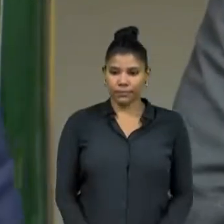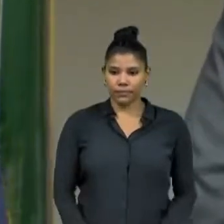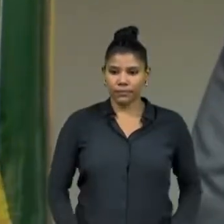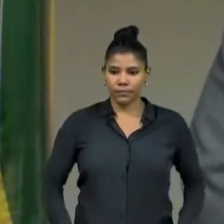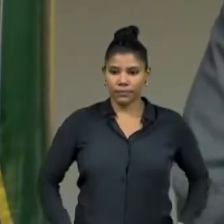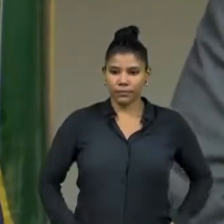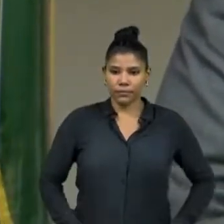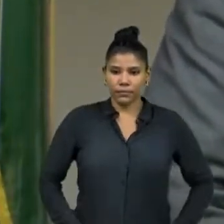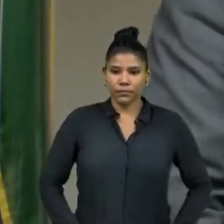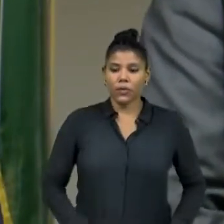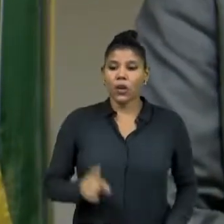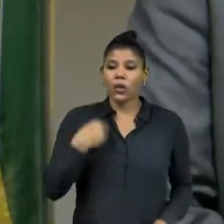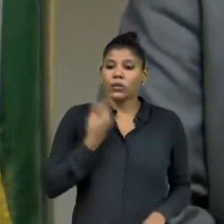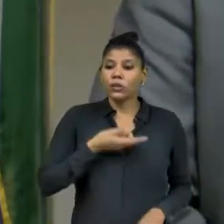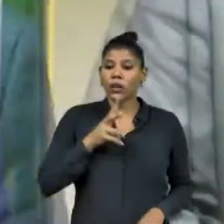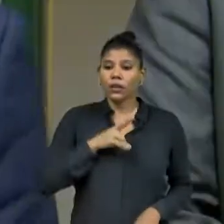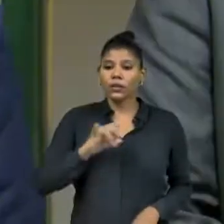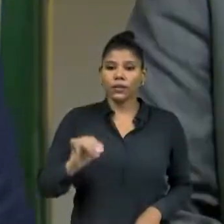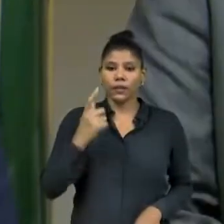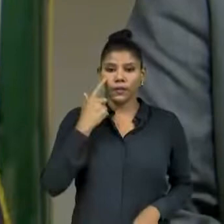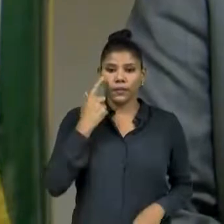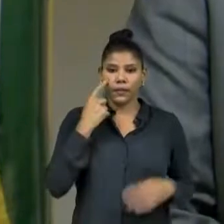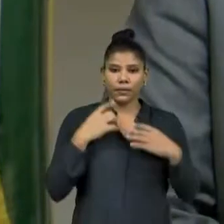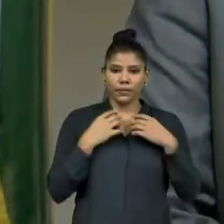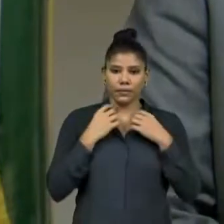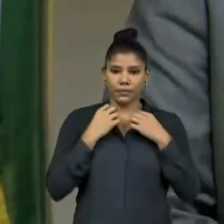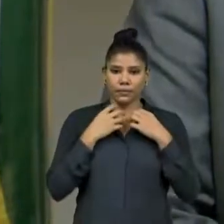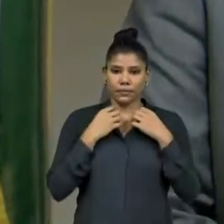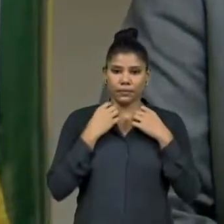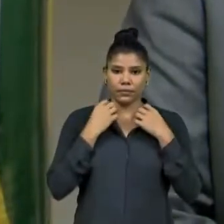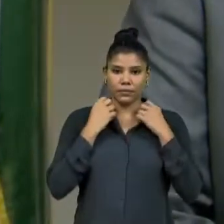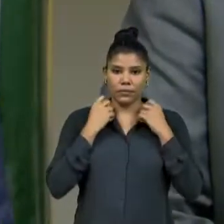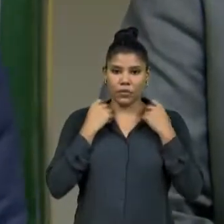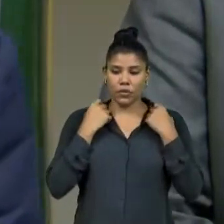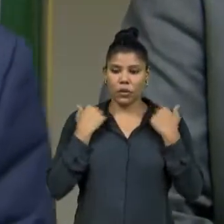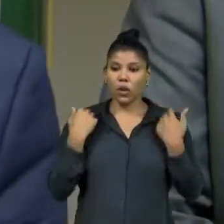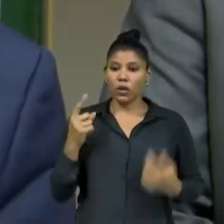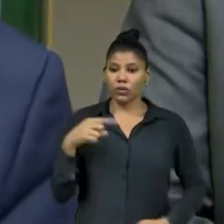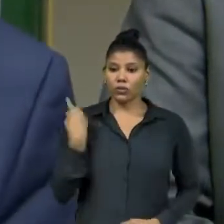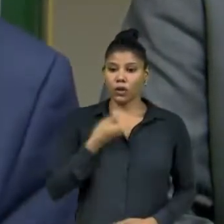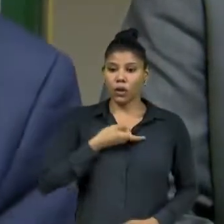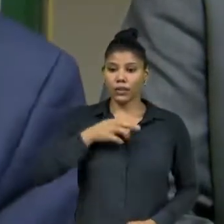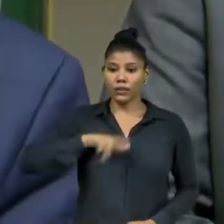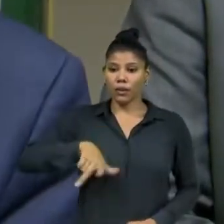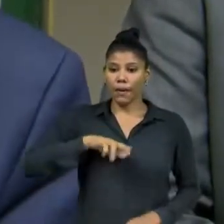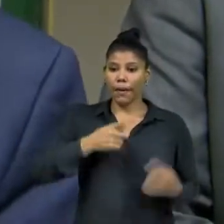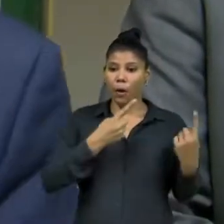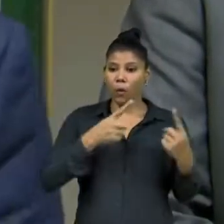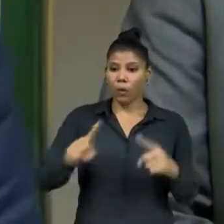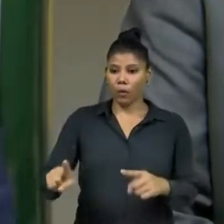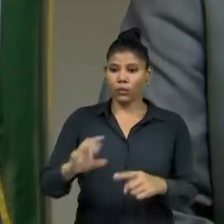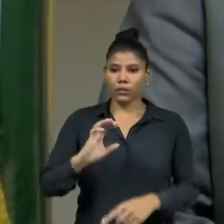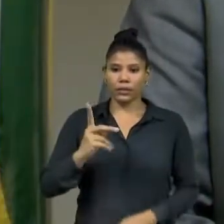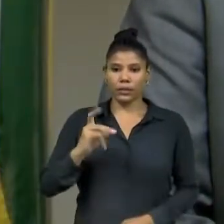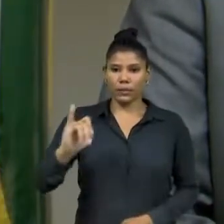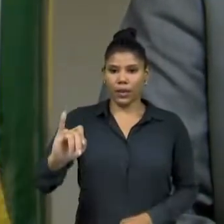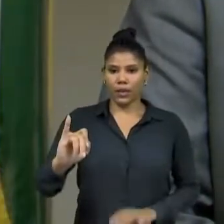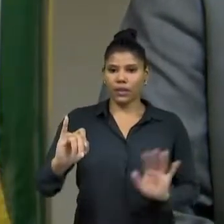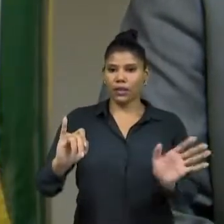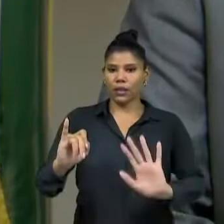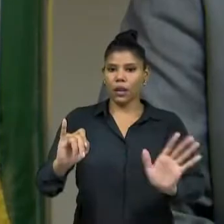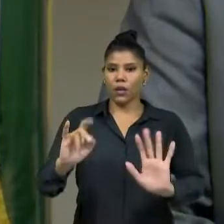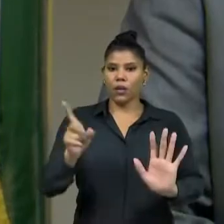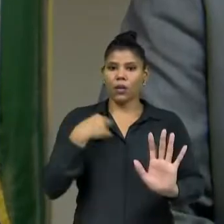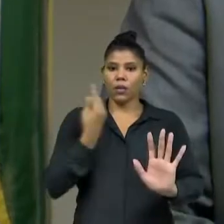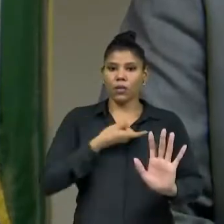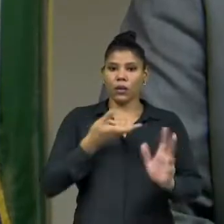vamos verificar pela população, sejam corrigidas. Nós não somos contra a CPI, nós só precisamos ter elementos técnicos e jurídicos para a abertura de uma